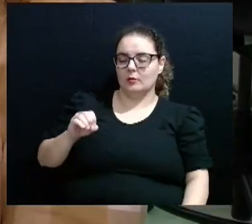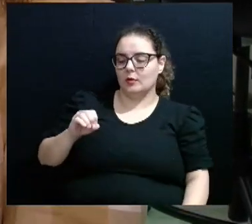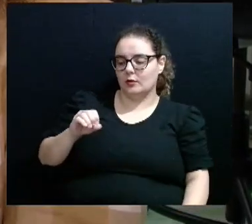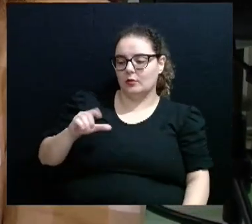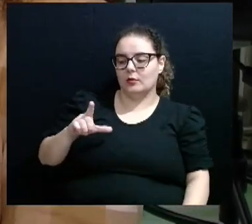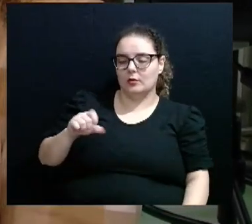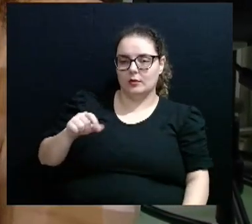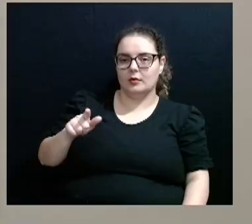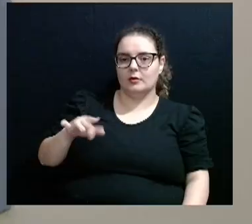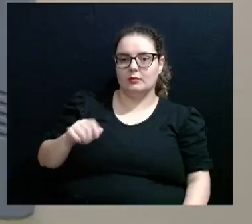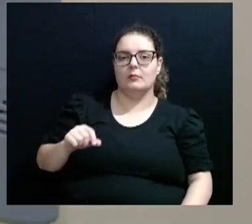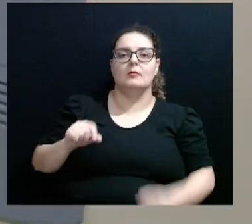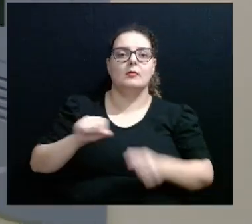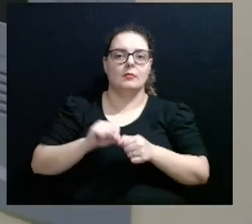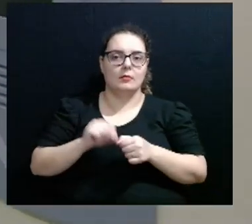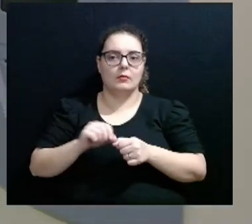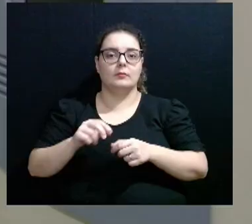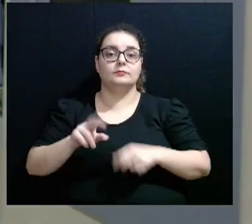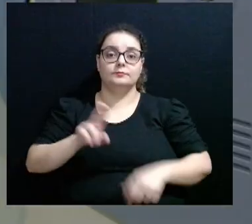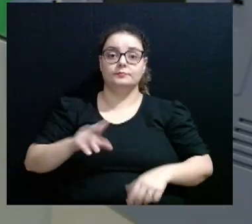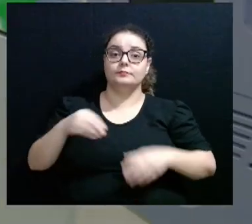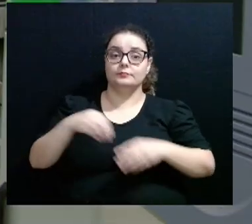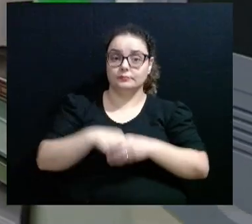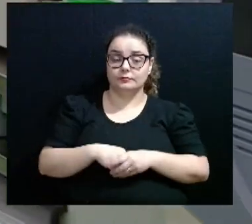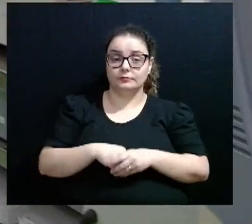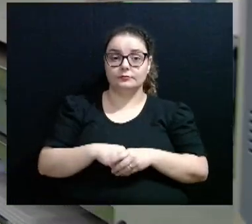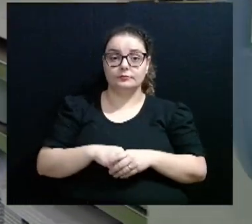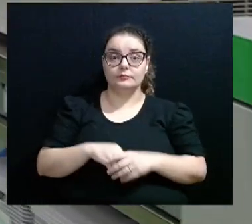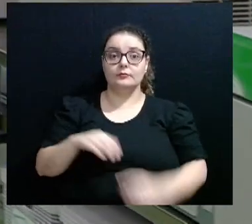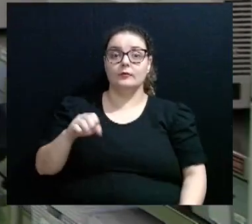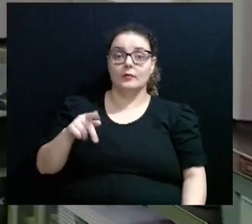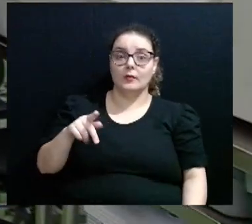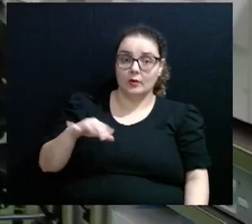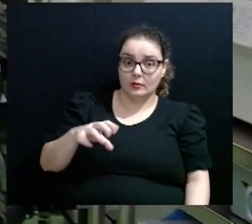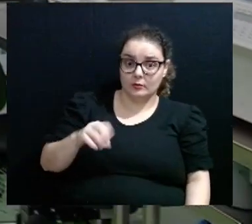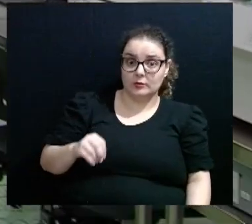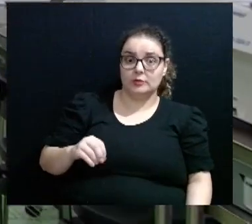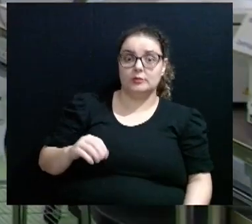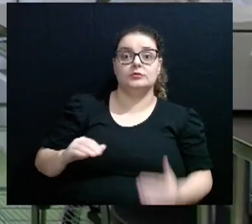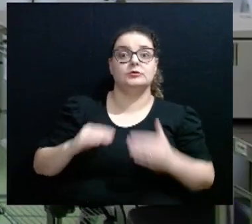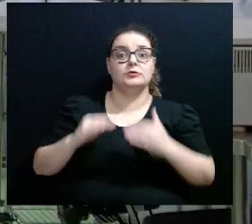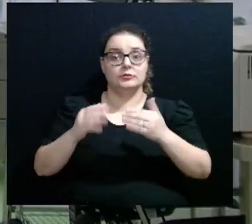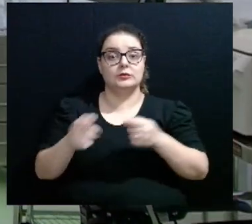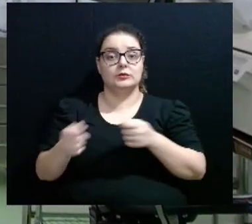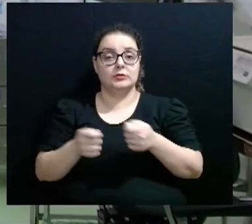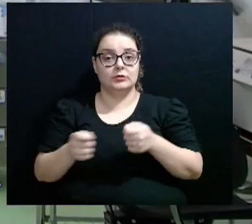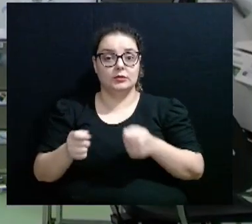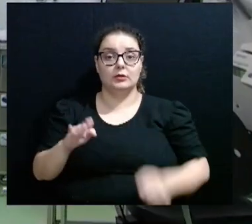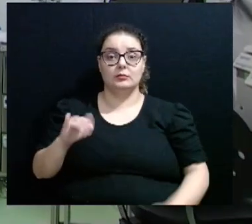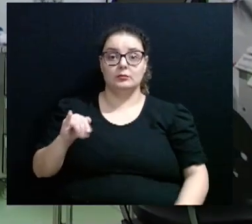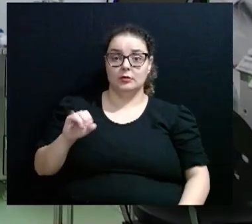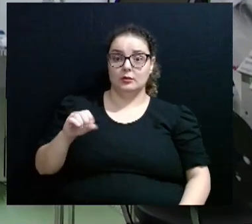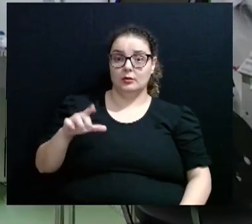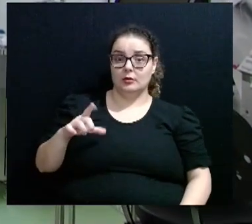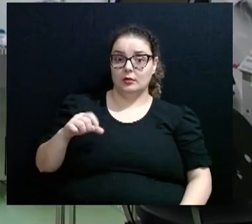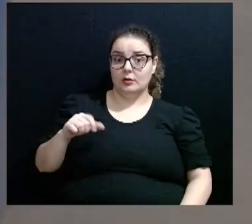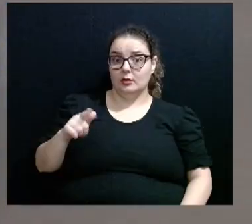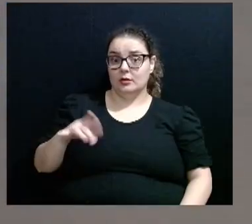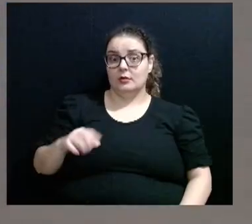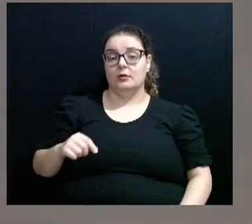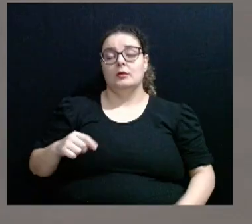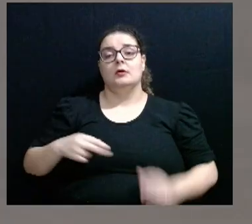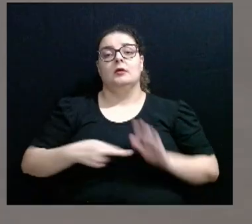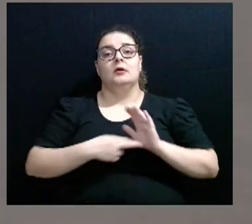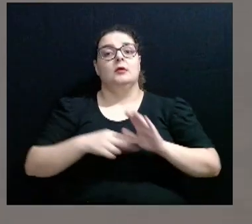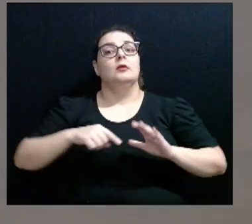os manuseios lá dentro. O complexo laboratorial de máxima contenção biológica representa um avanço para o Brasil,